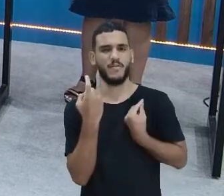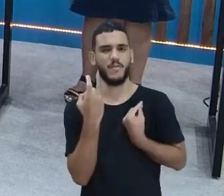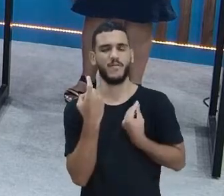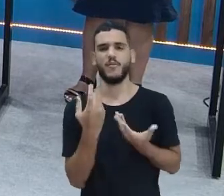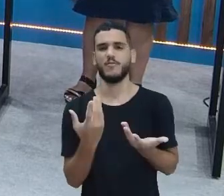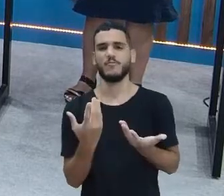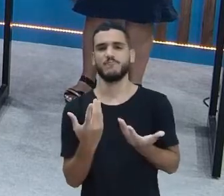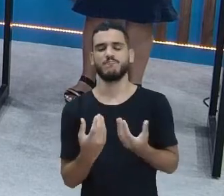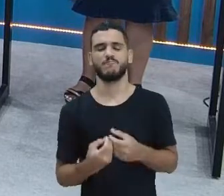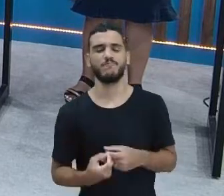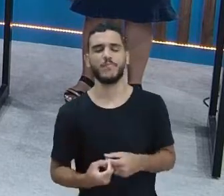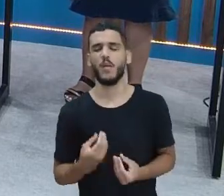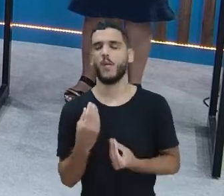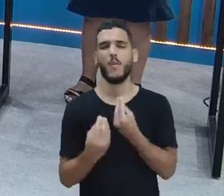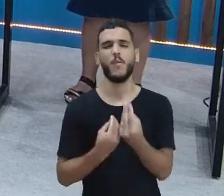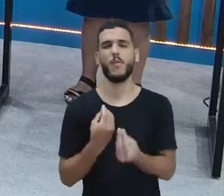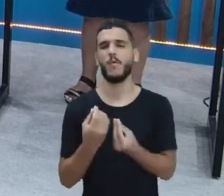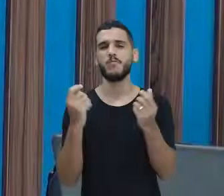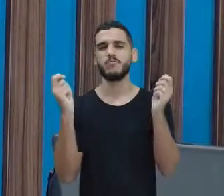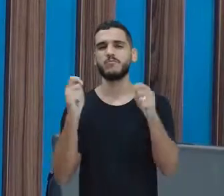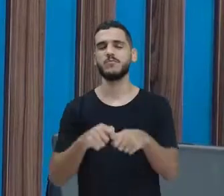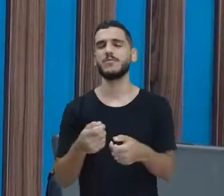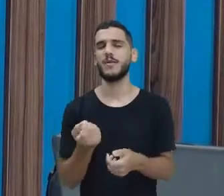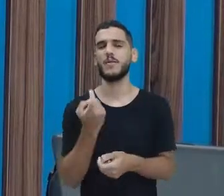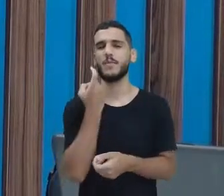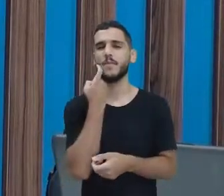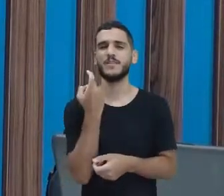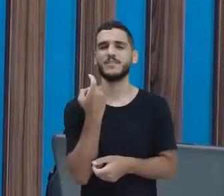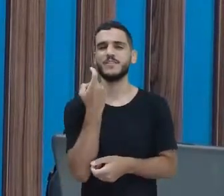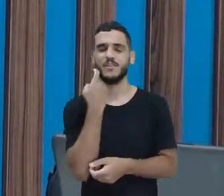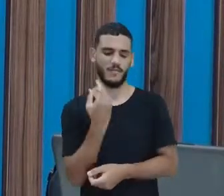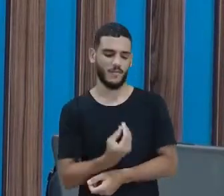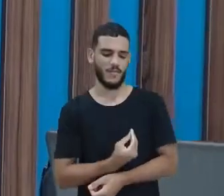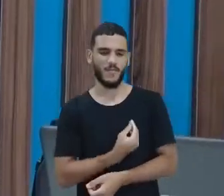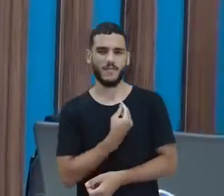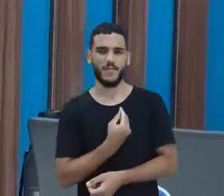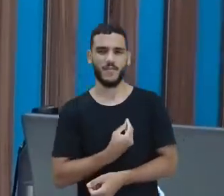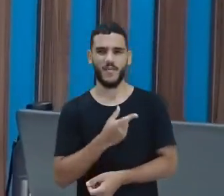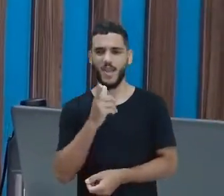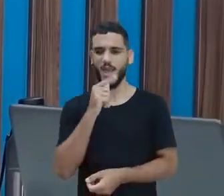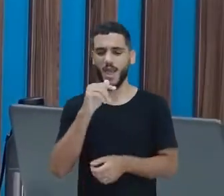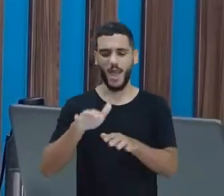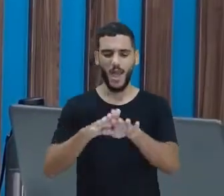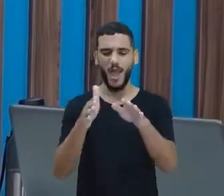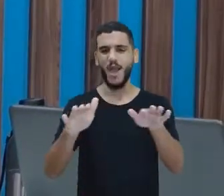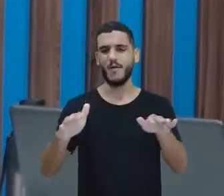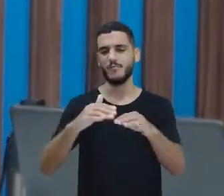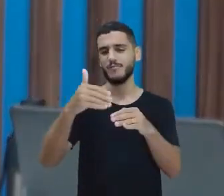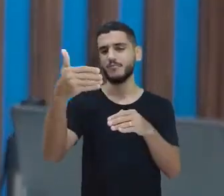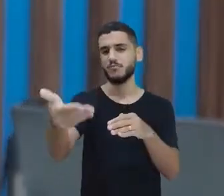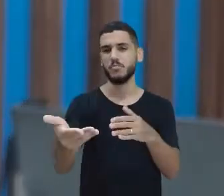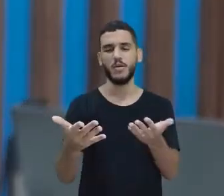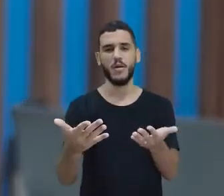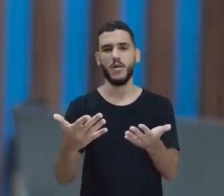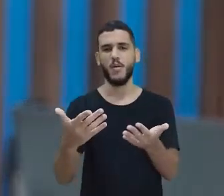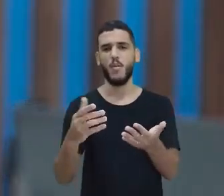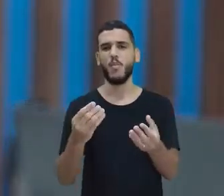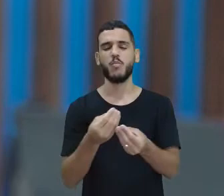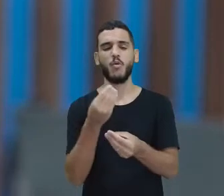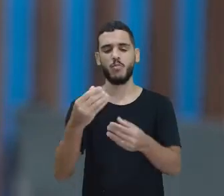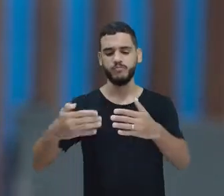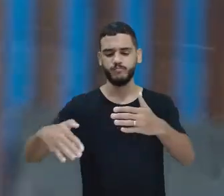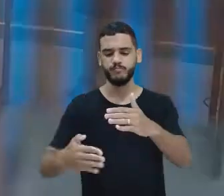Como pode o peixe vivo viver fora d'água fria? Como poderei